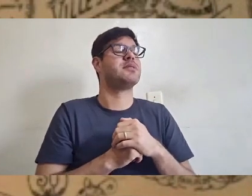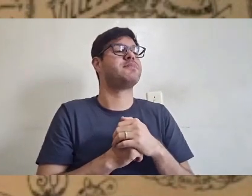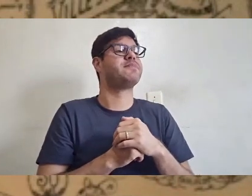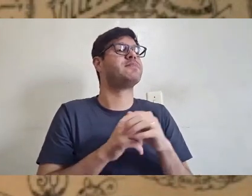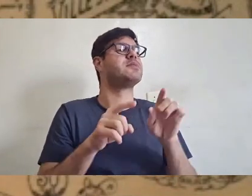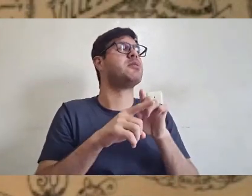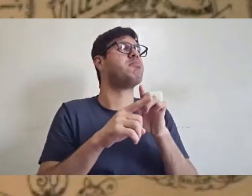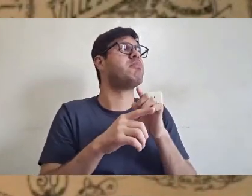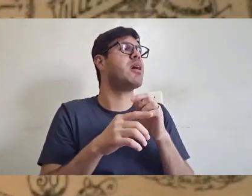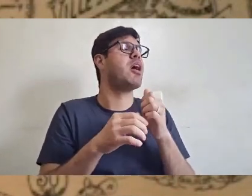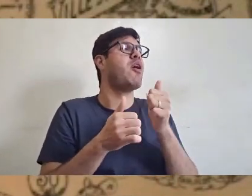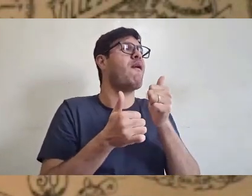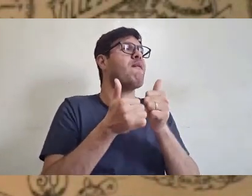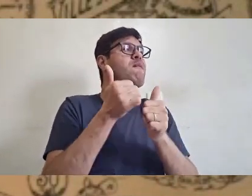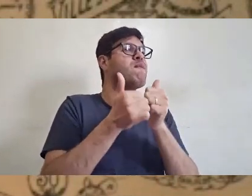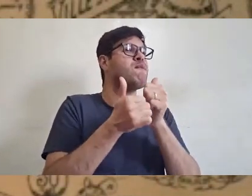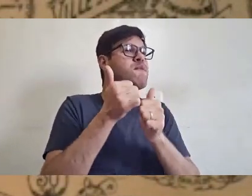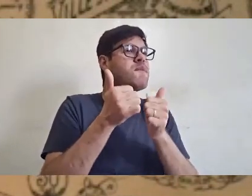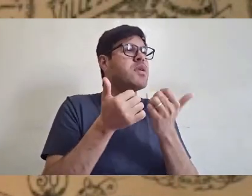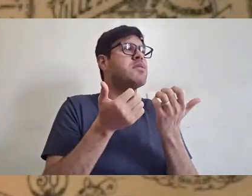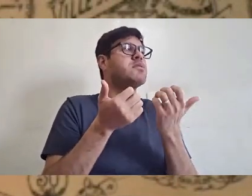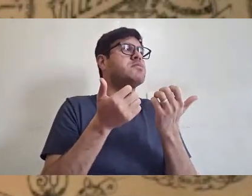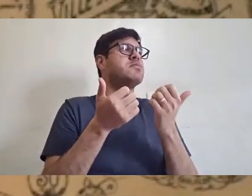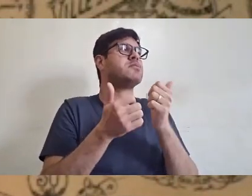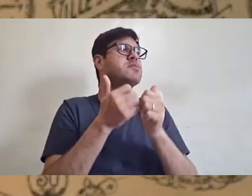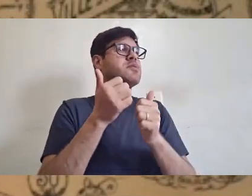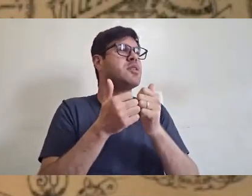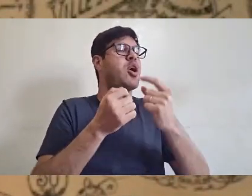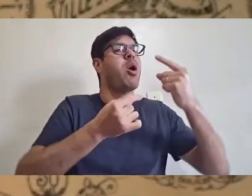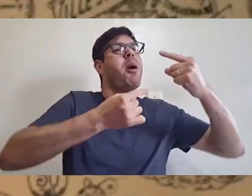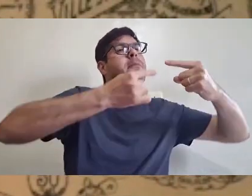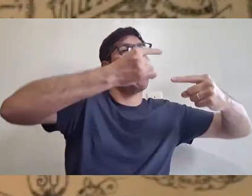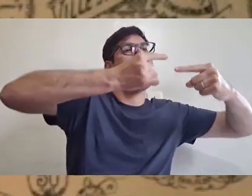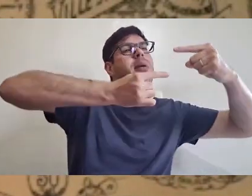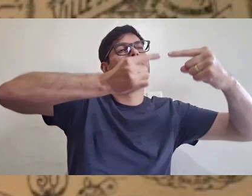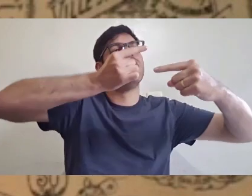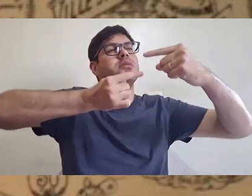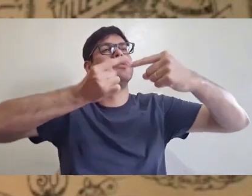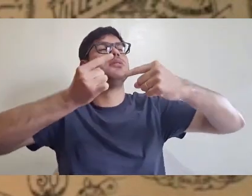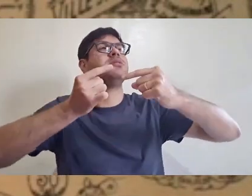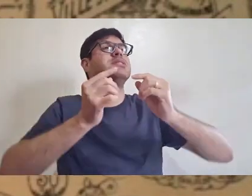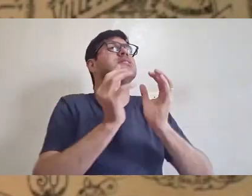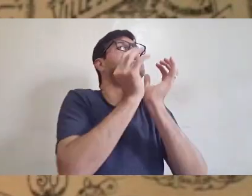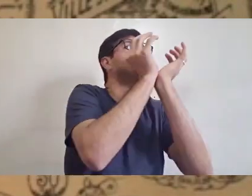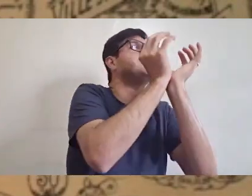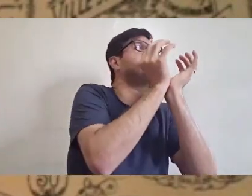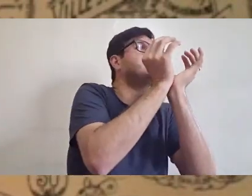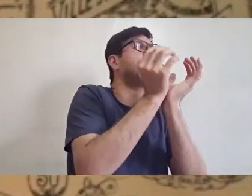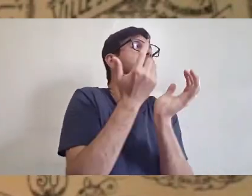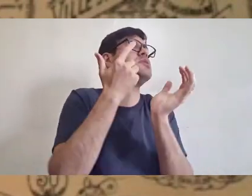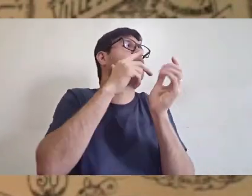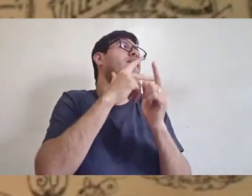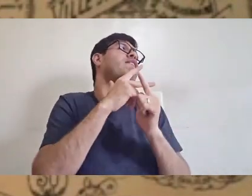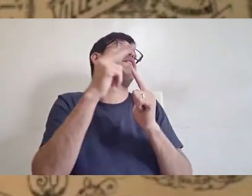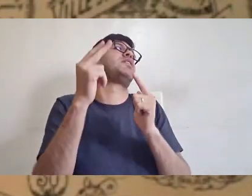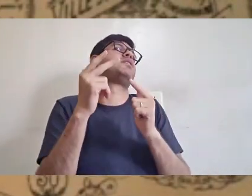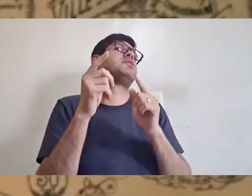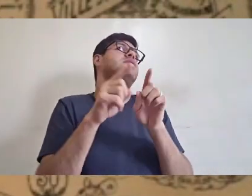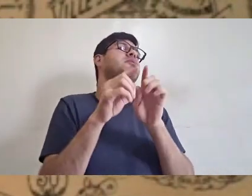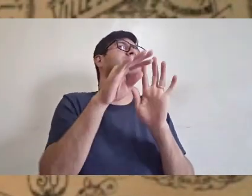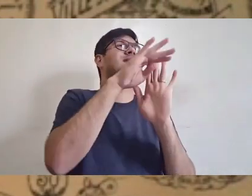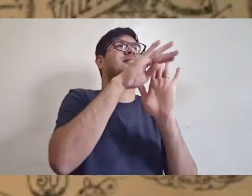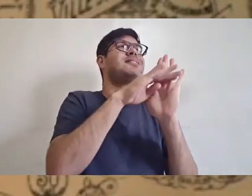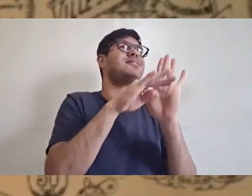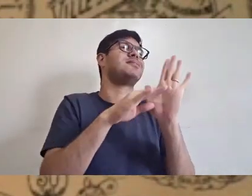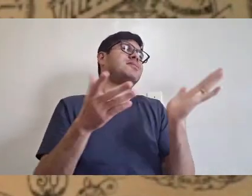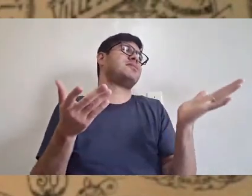um futebol competitivo, né? À altura de buscar títulos e melhores classificações. Sem